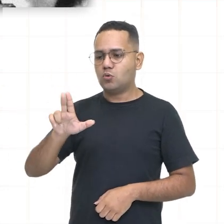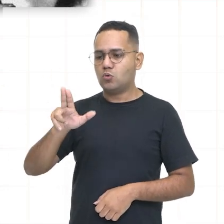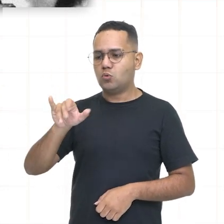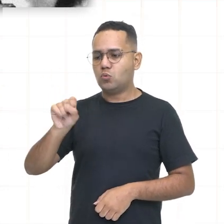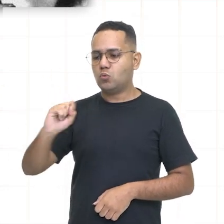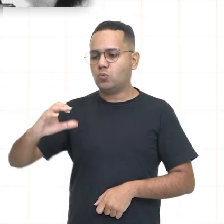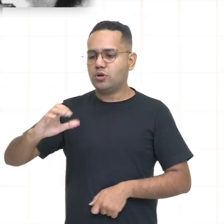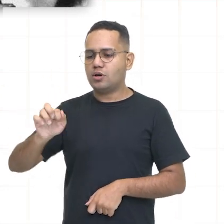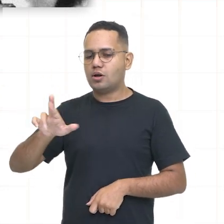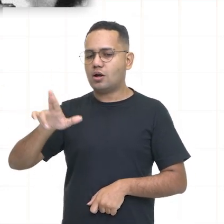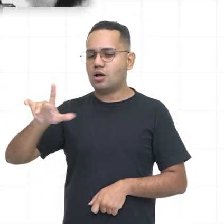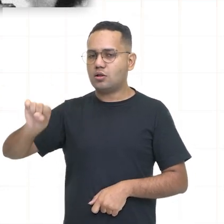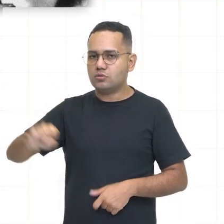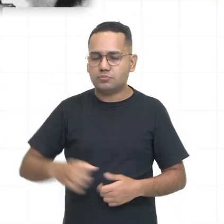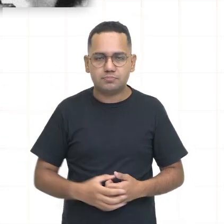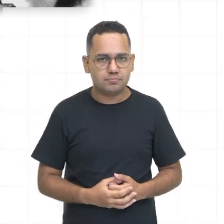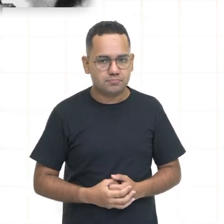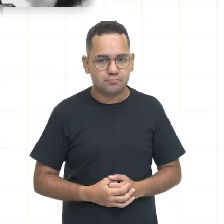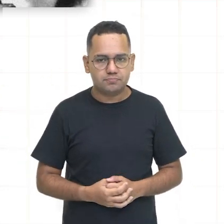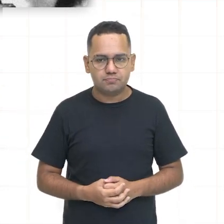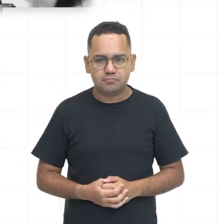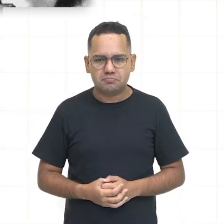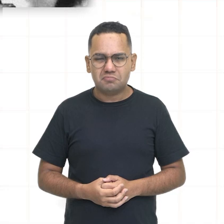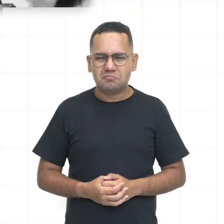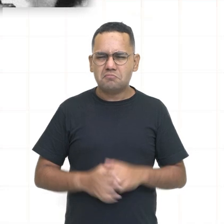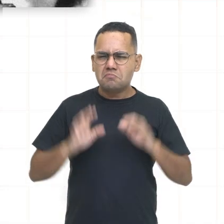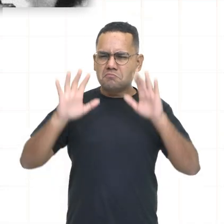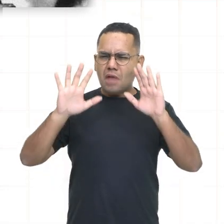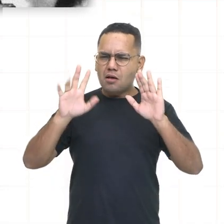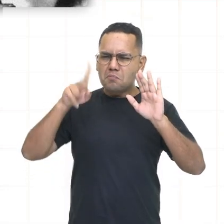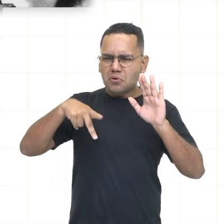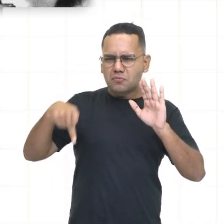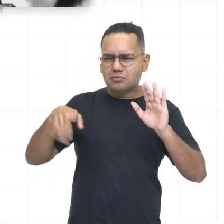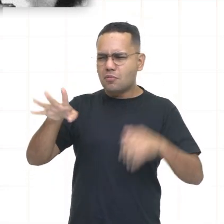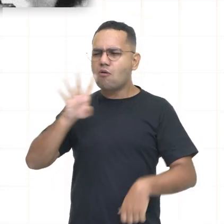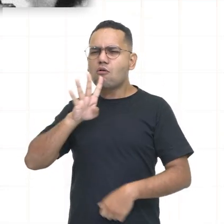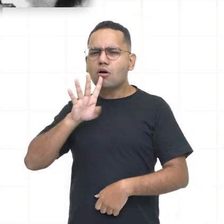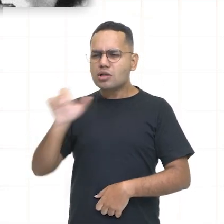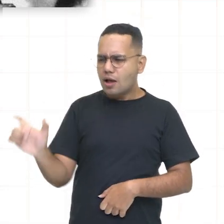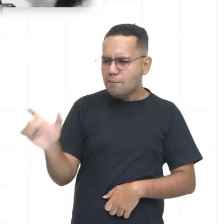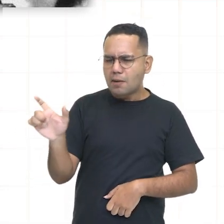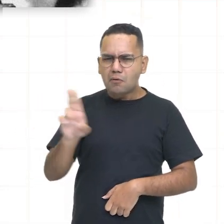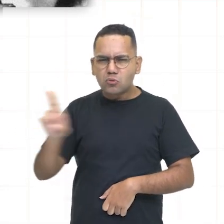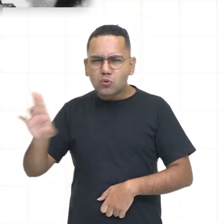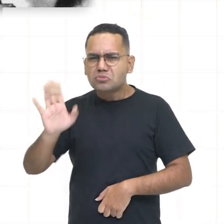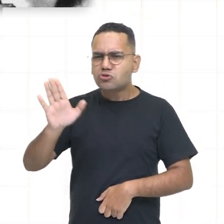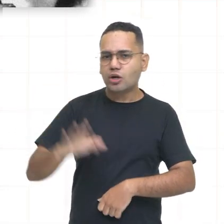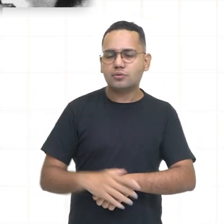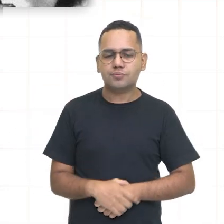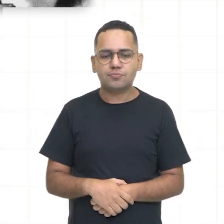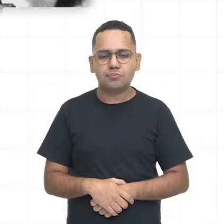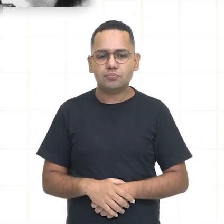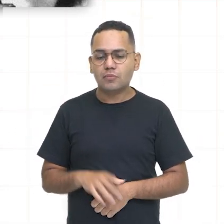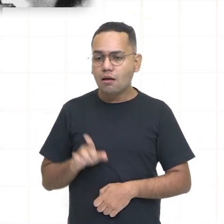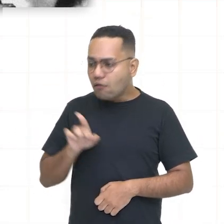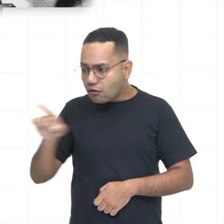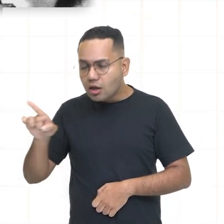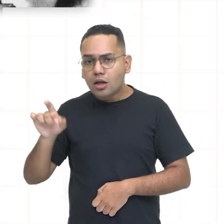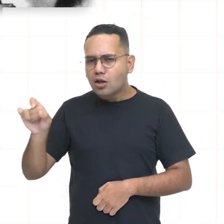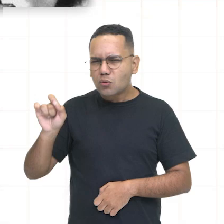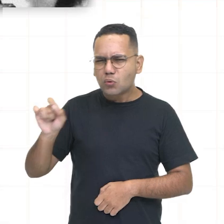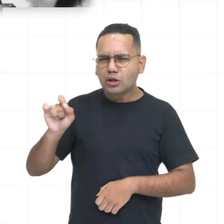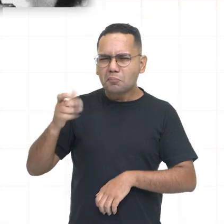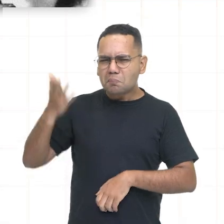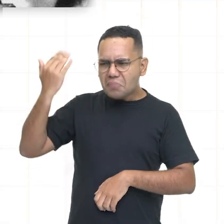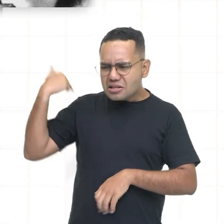vocês, chamado Luiz Carlos Prestes. Professor, eu já ouvi falar desse cara. O Luiz Carlos Prestes não é aquele